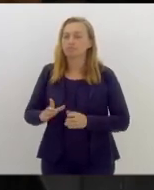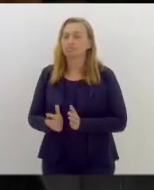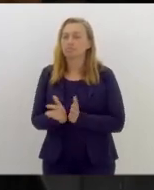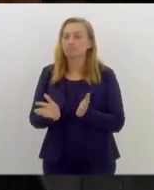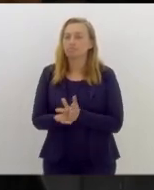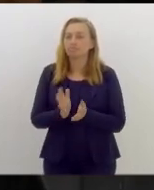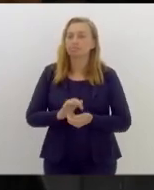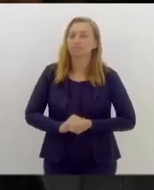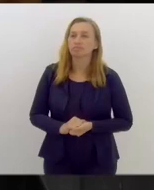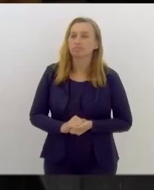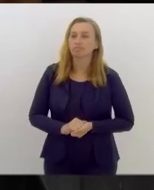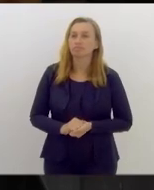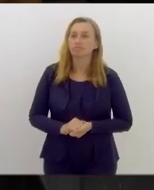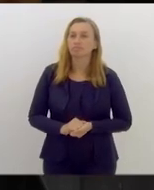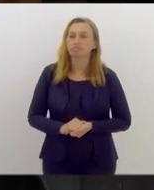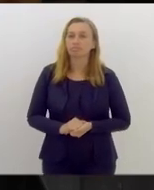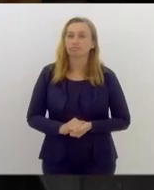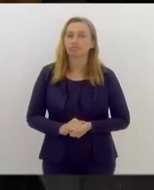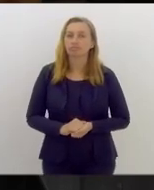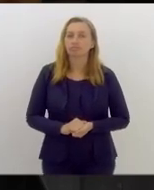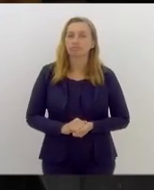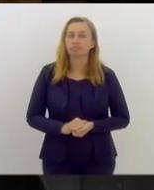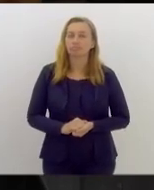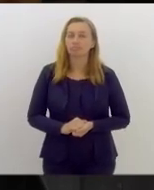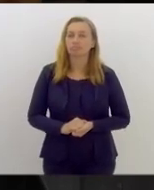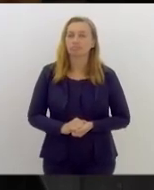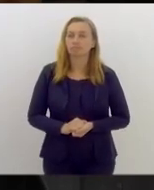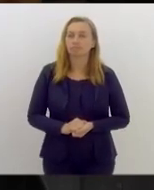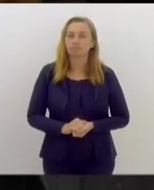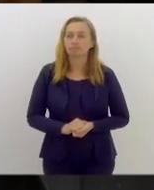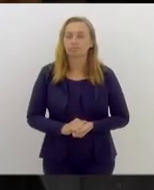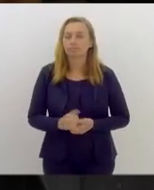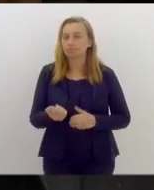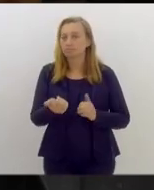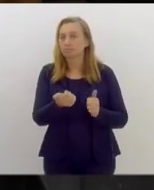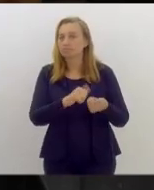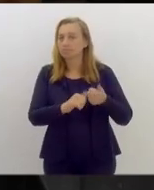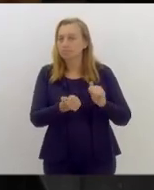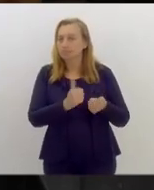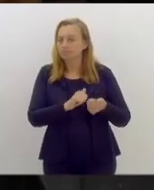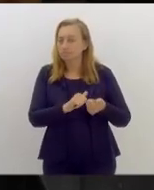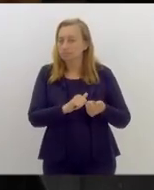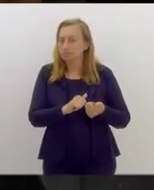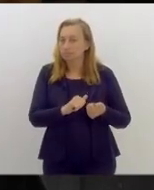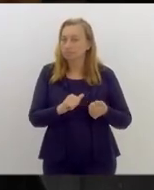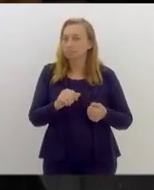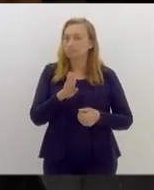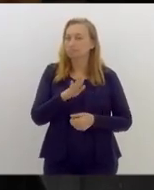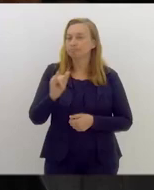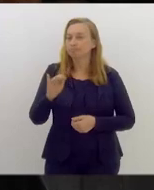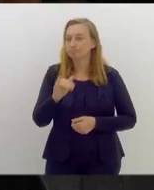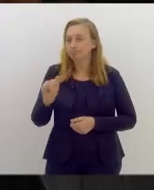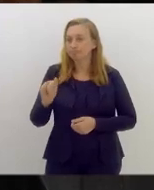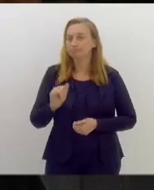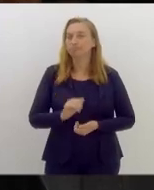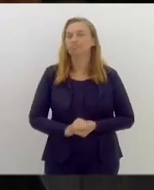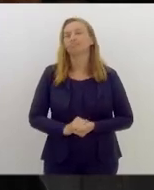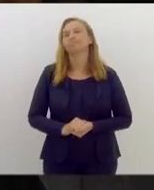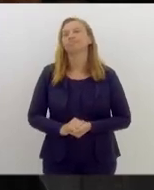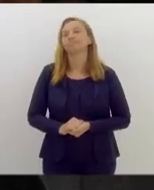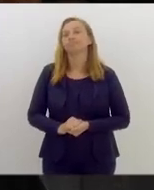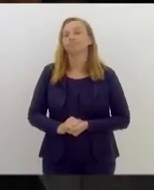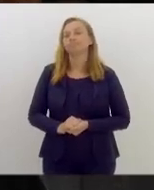Pobreza, visto que a variação cambial, o PIB, né, e